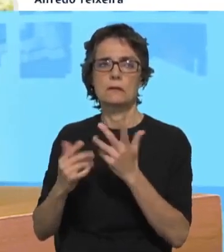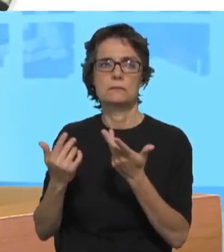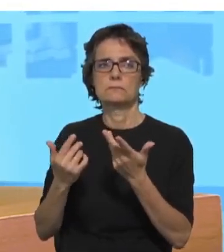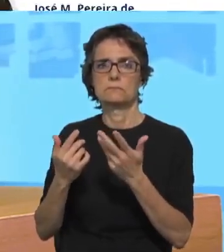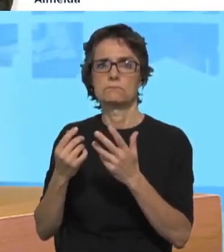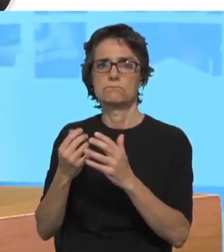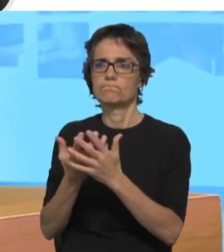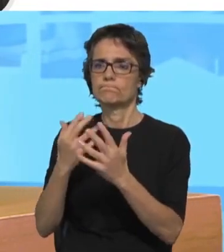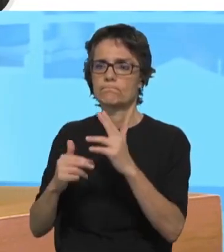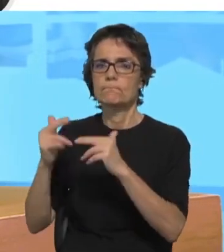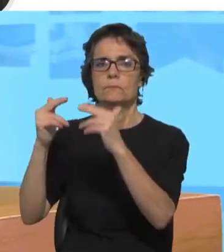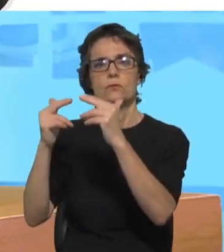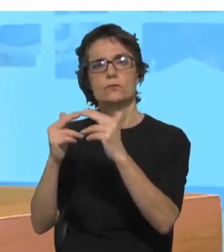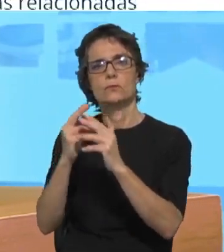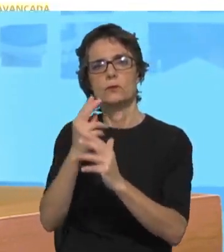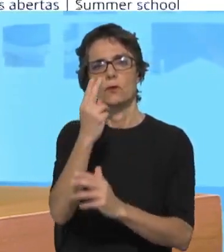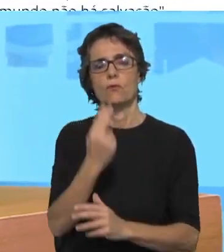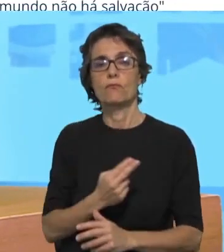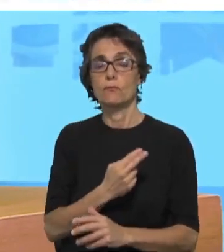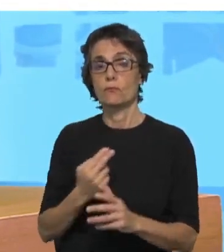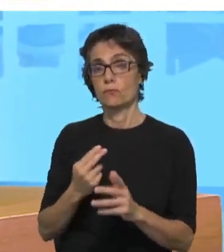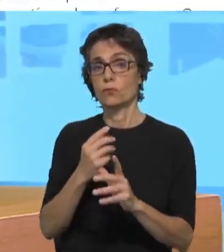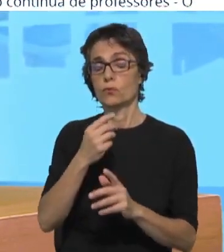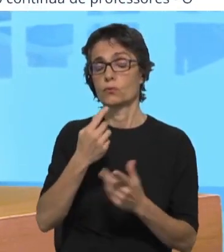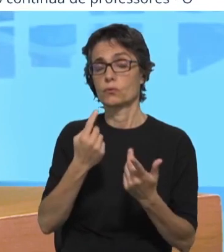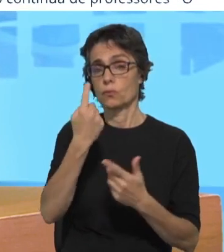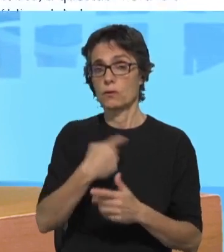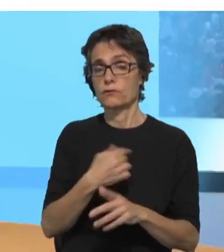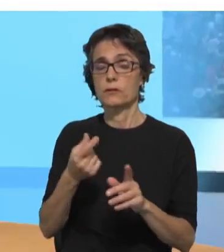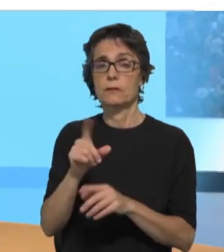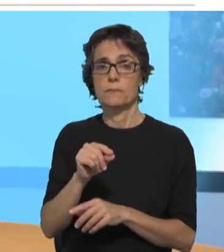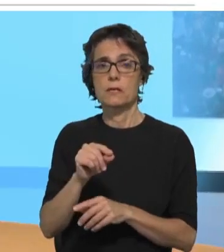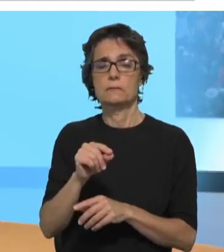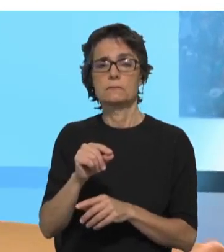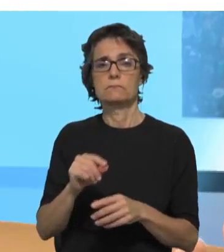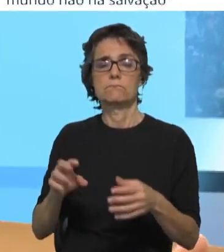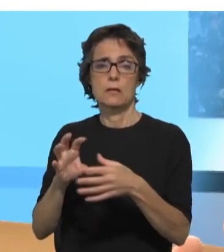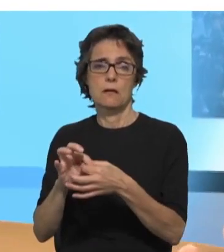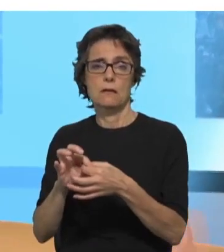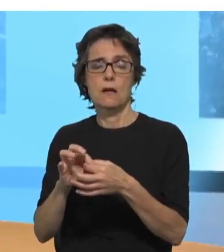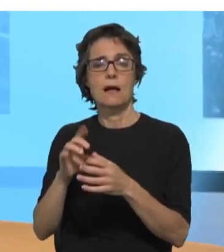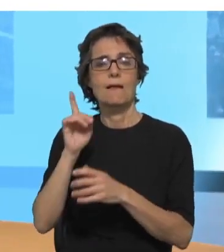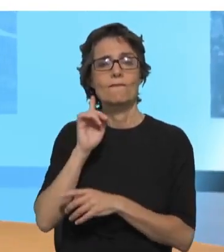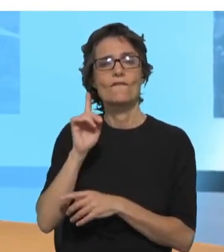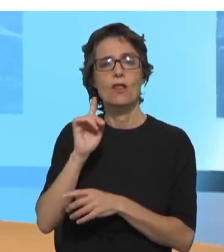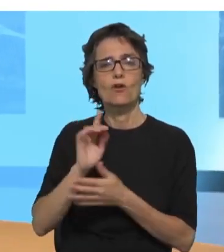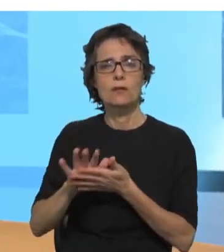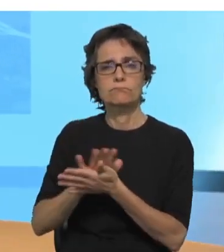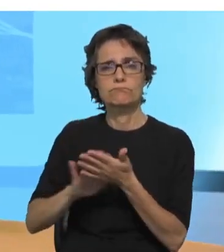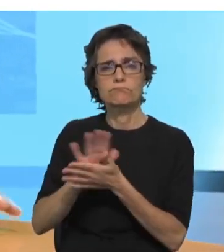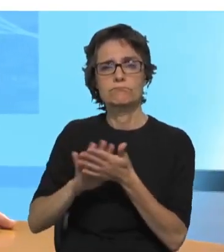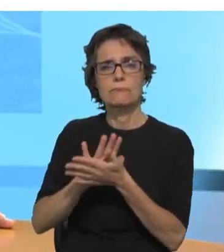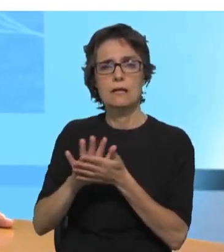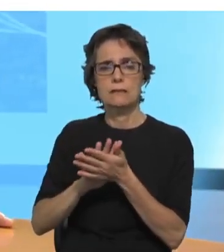também na construção de alguns dos valores fundamentais que, enfim, caracterizam a nossa